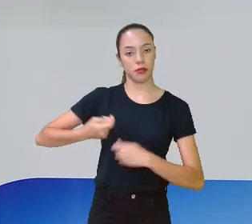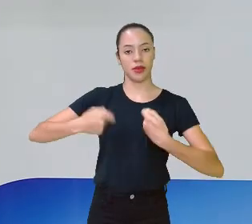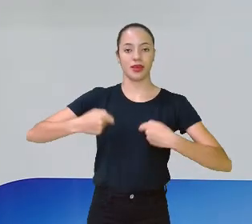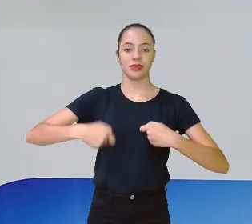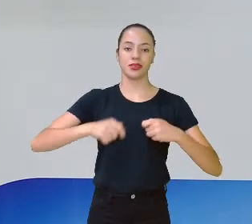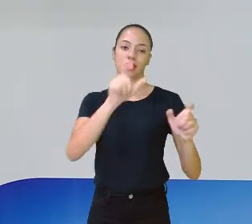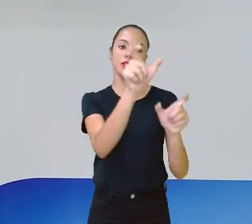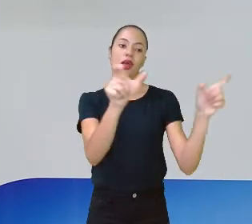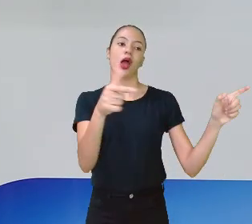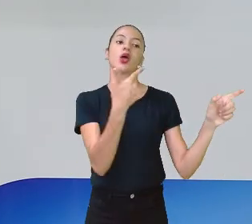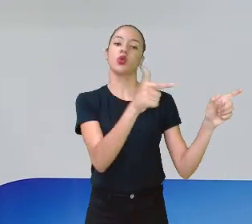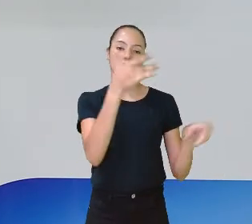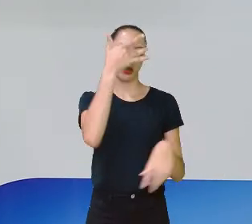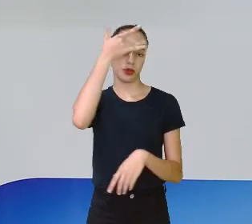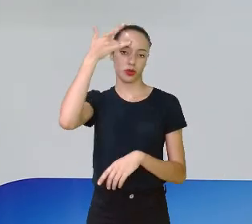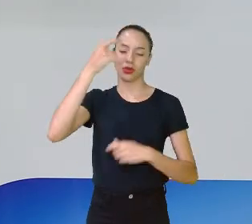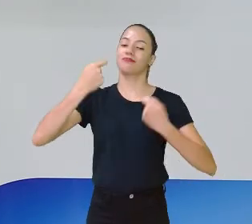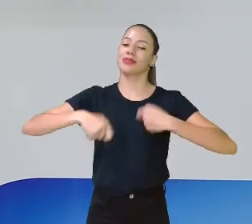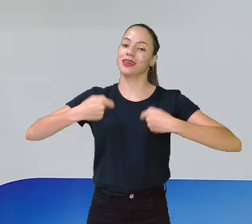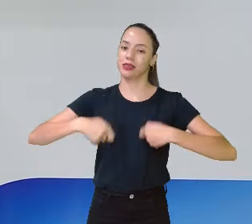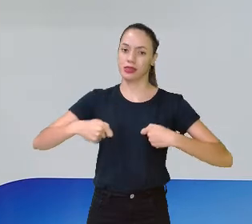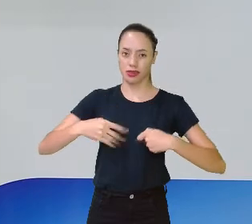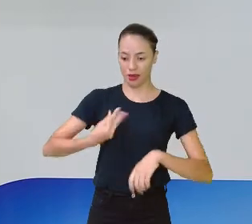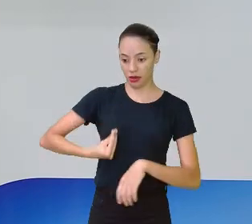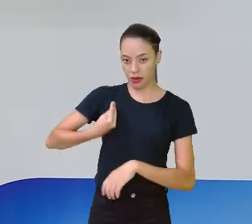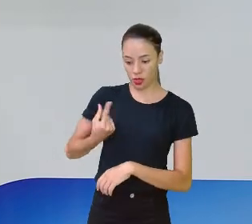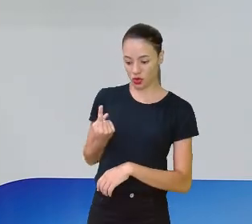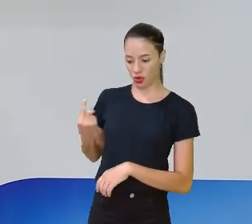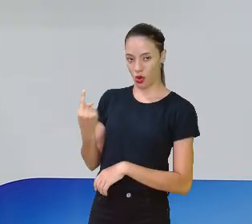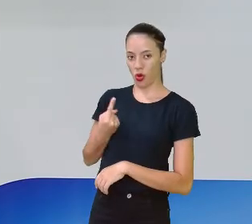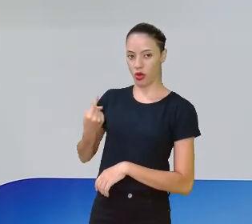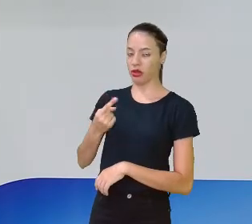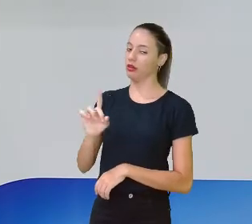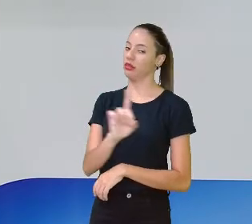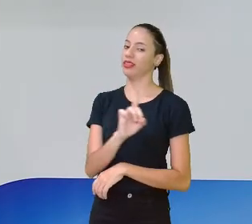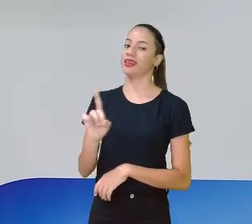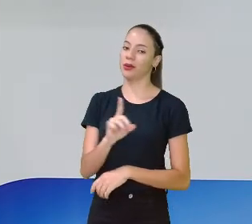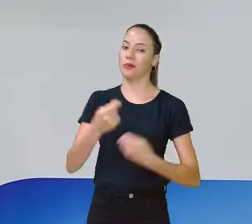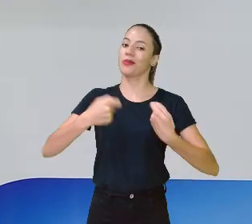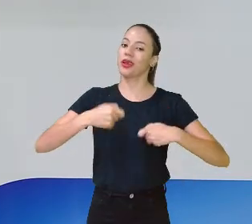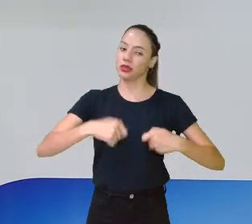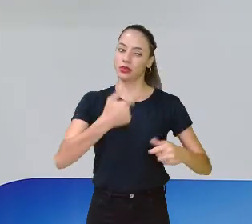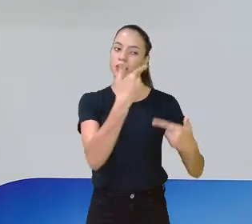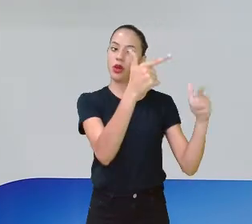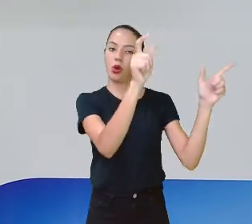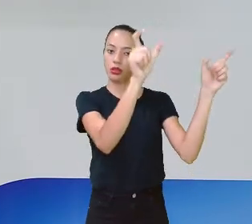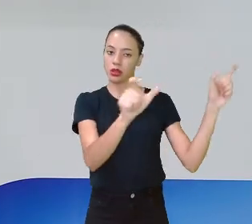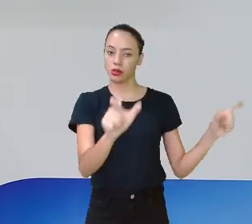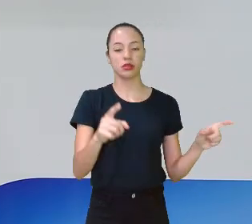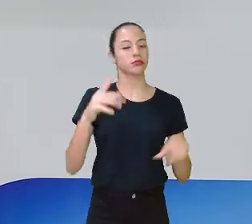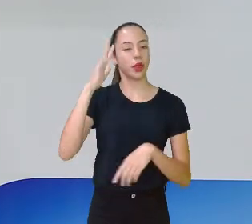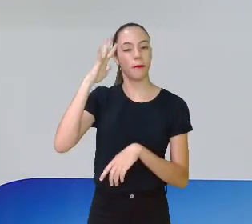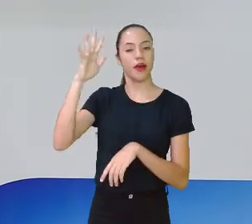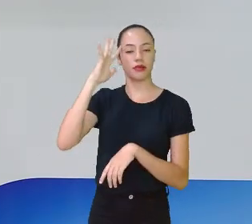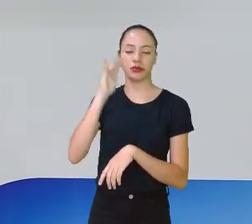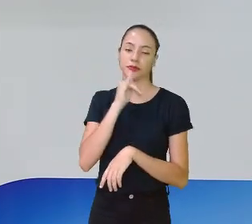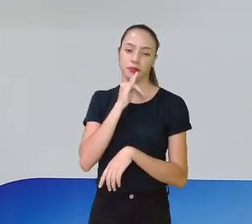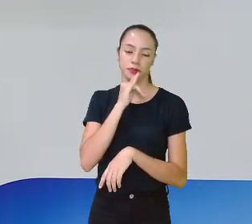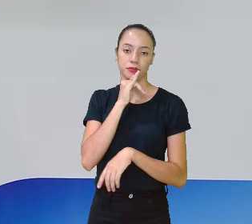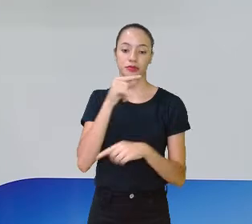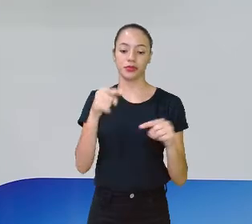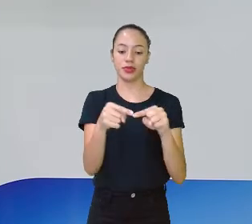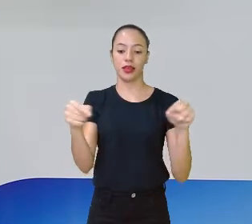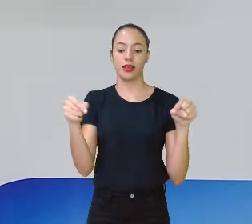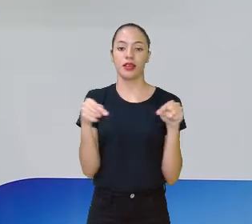outro. A gente precisa, assim, ninguém vive sozinho. Então, vamos conversar. Imagine uma sala de aula,